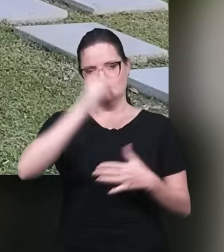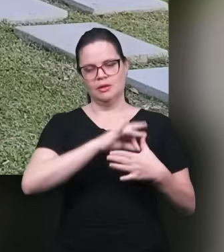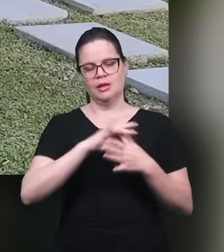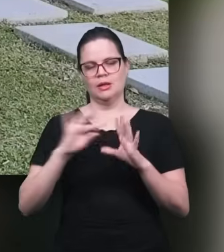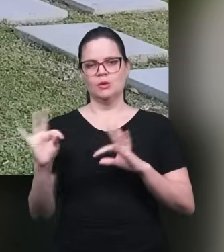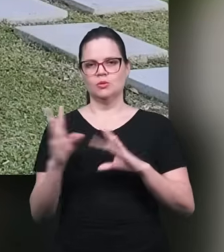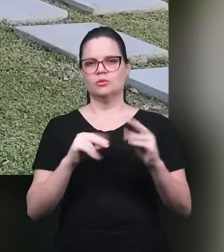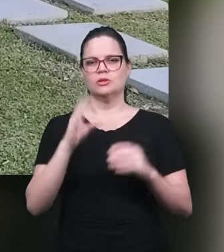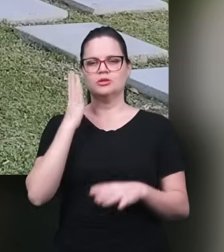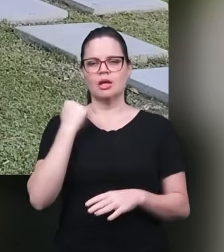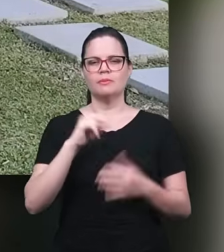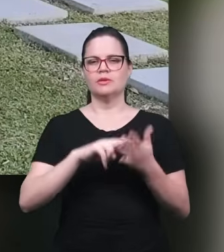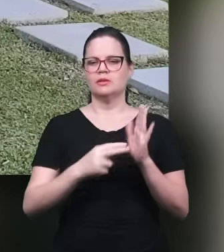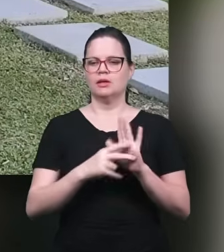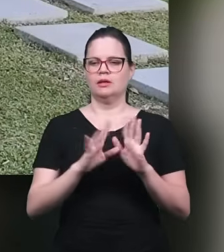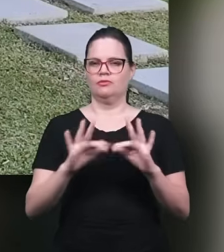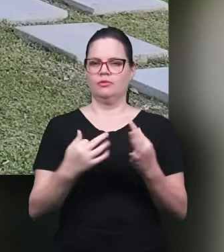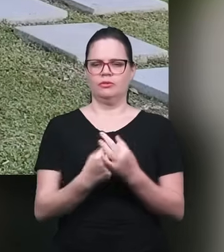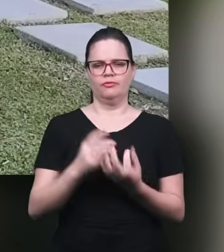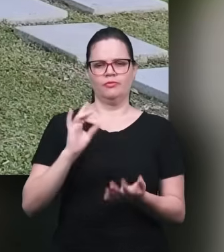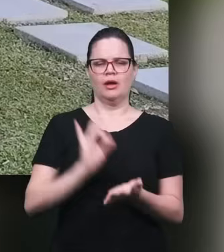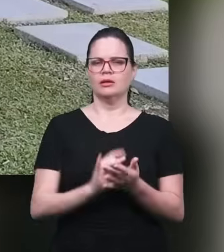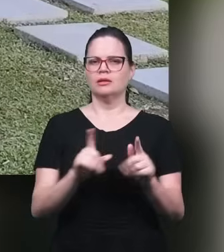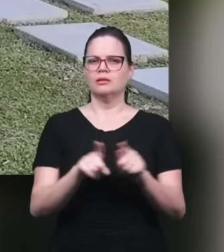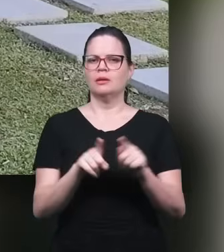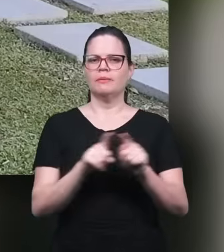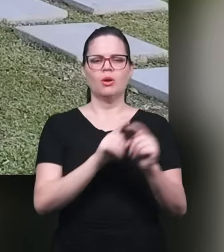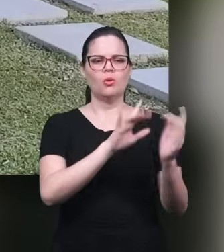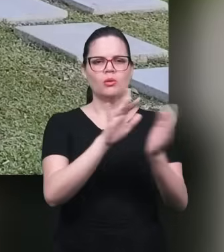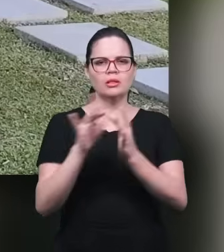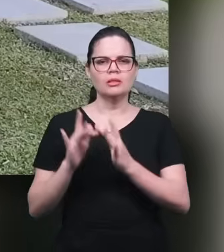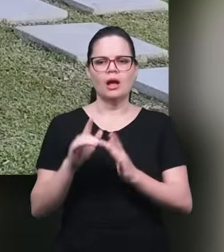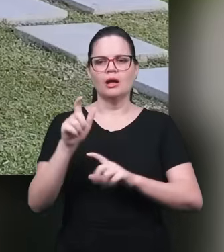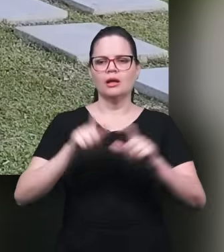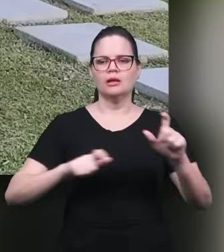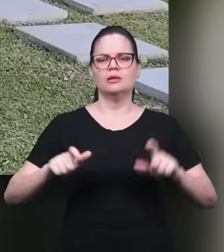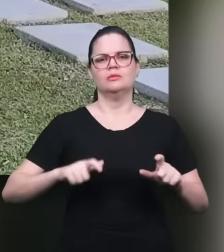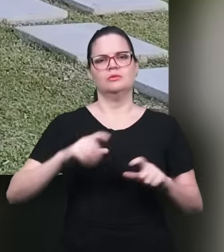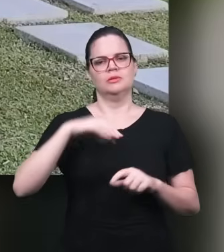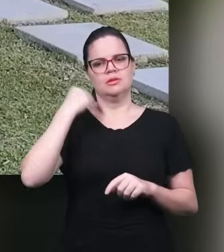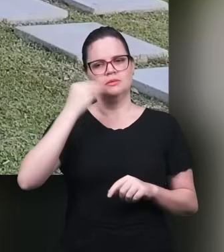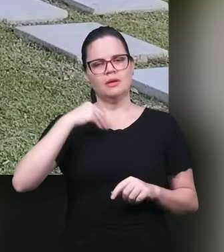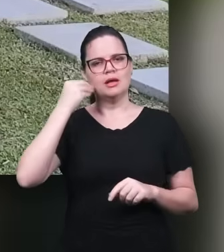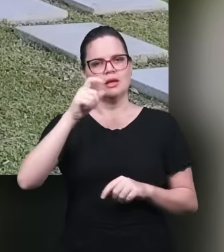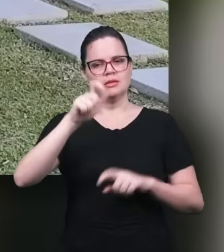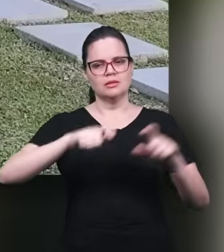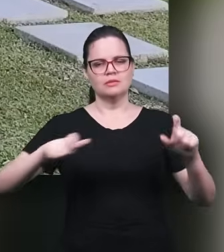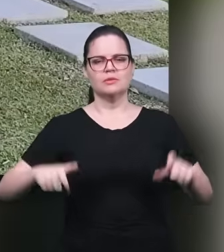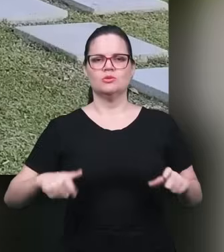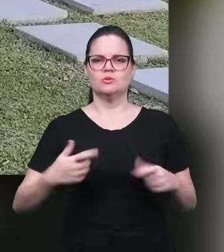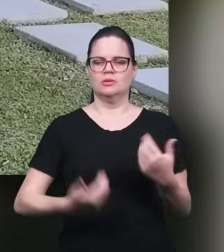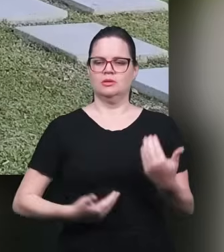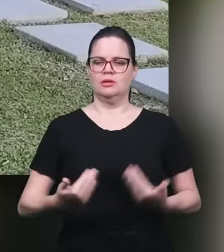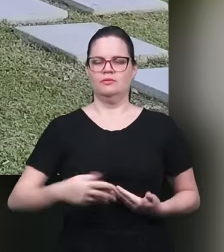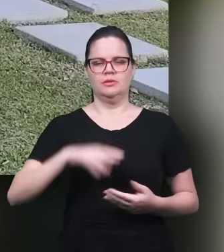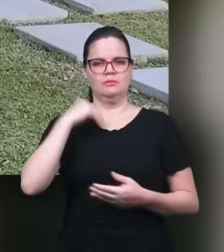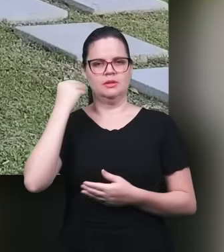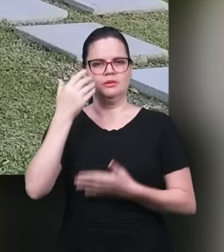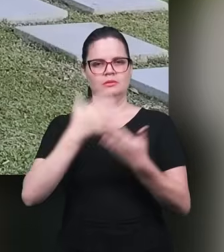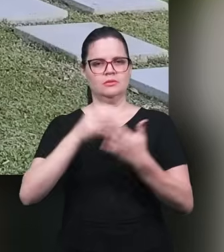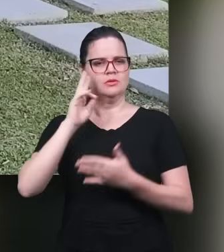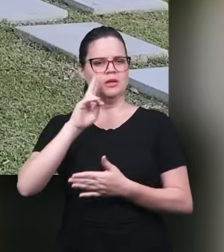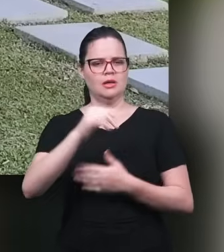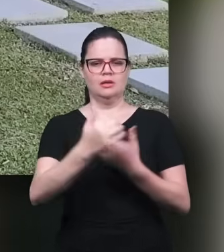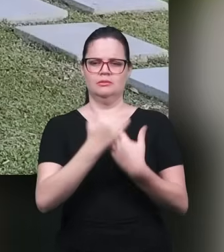de família, ter experiências e contato com irmãos que eram muito mais experientes que nós, que já tinham, né, uma vida na presença